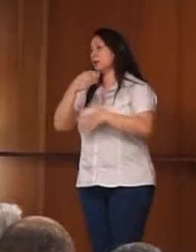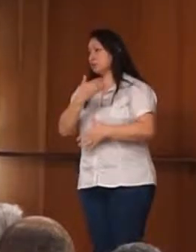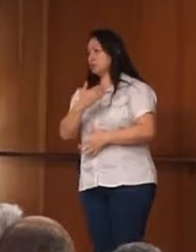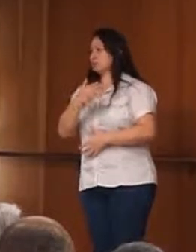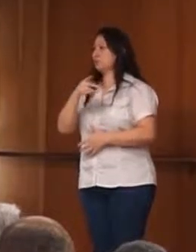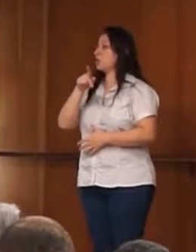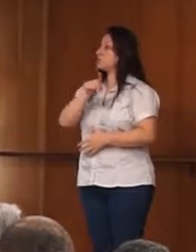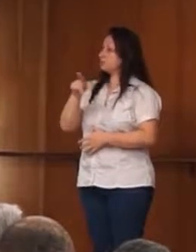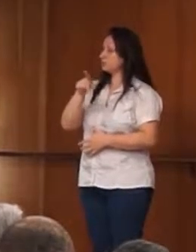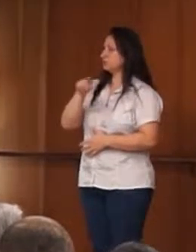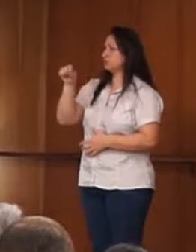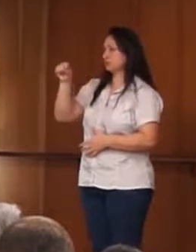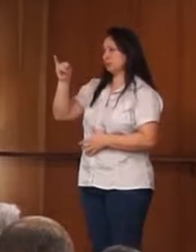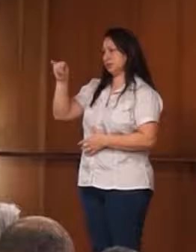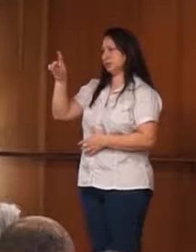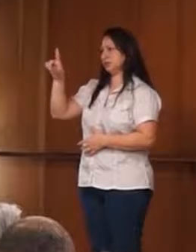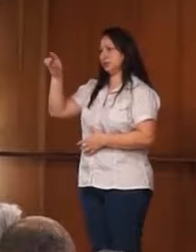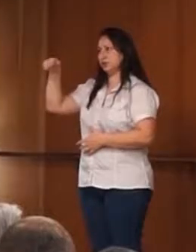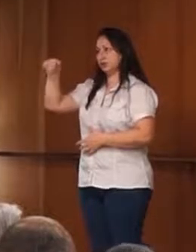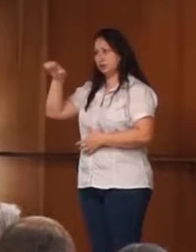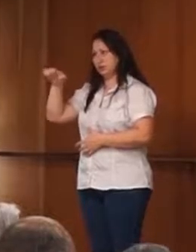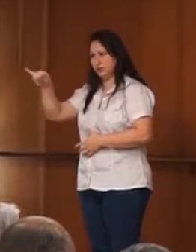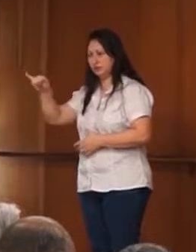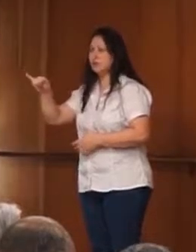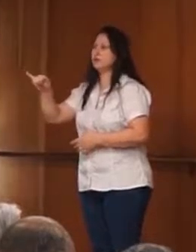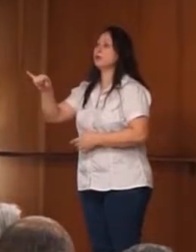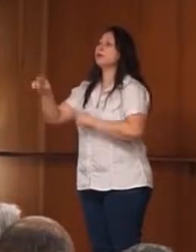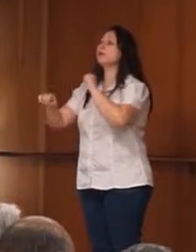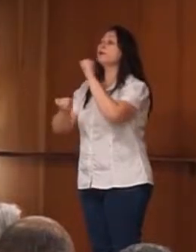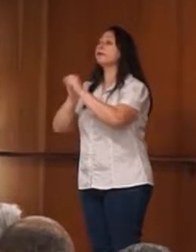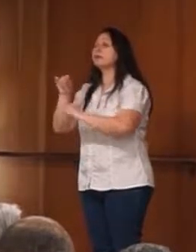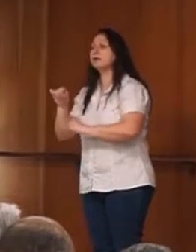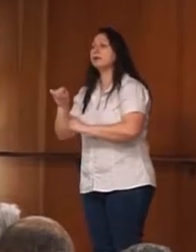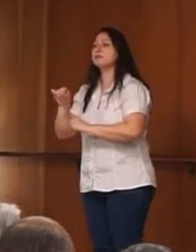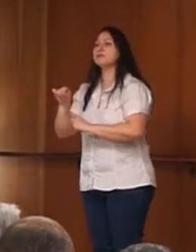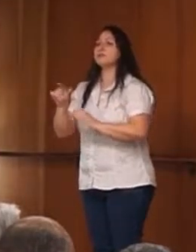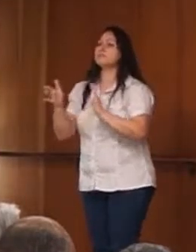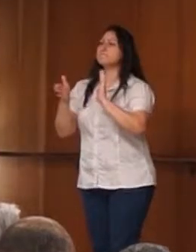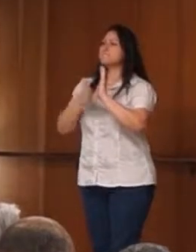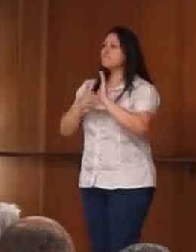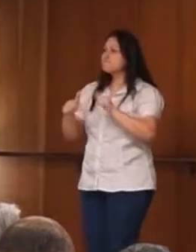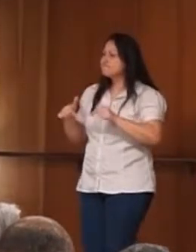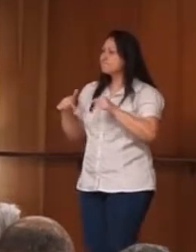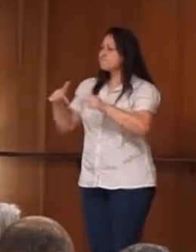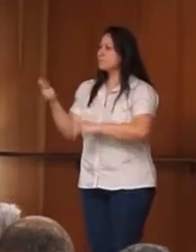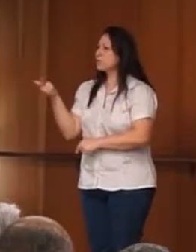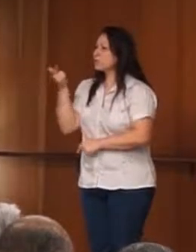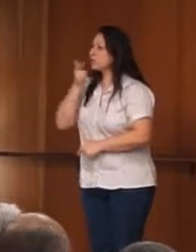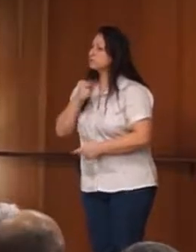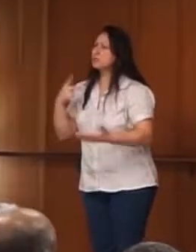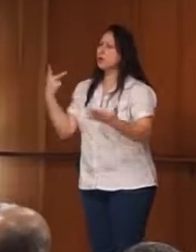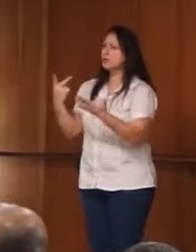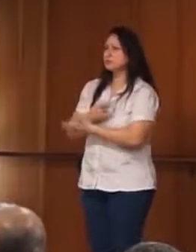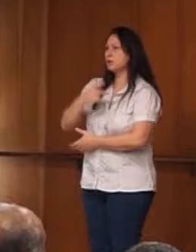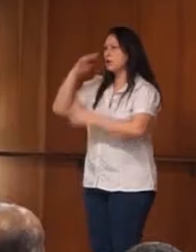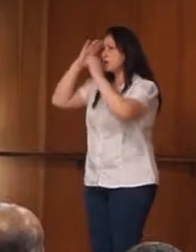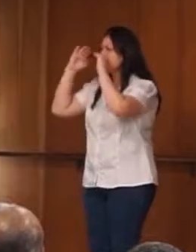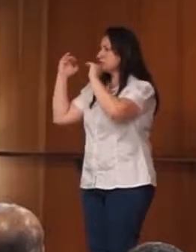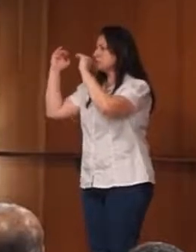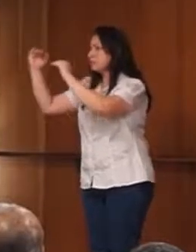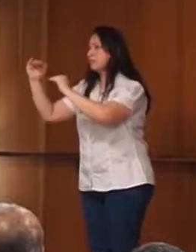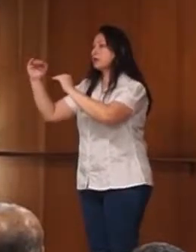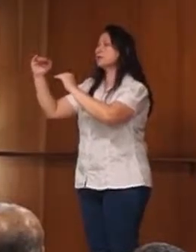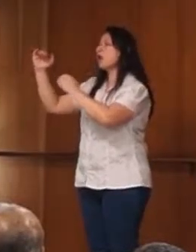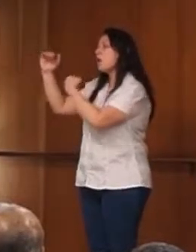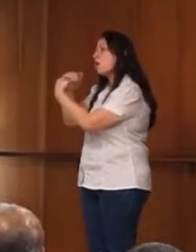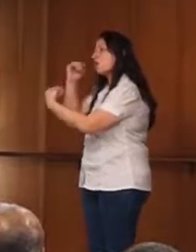muita energia, muito trabalho na direção de fazer valer o respeito aos nossos conselhos superiores e o